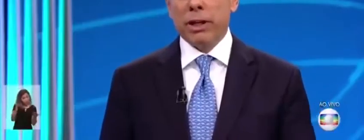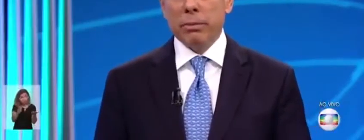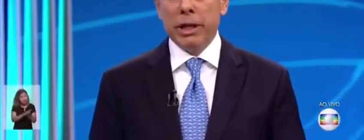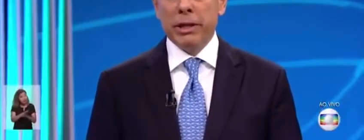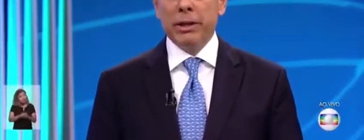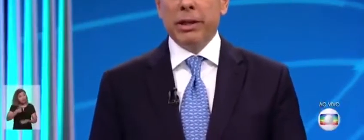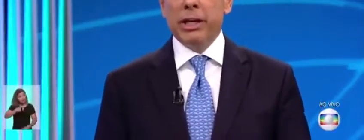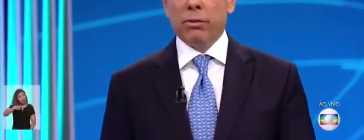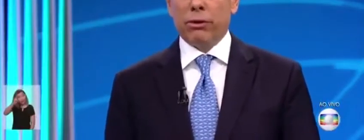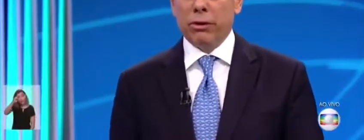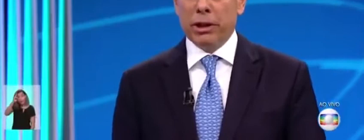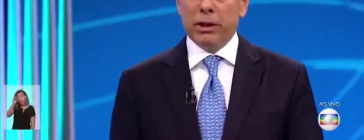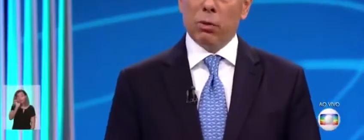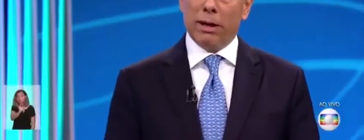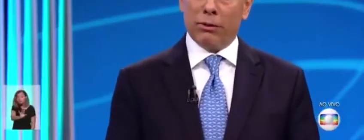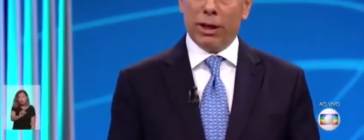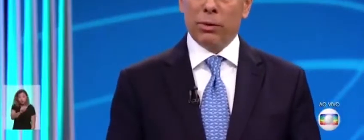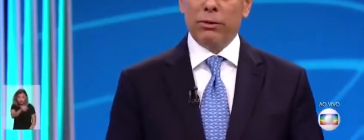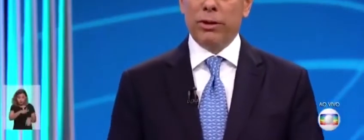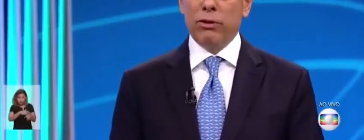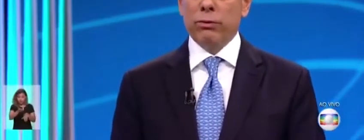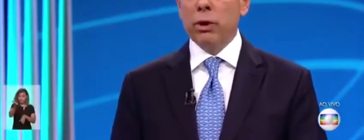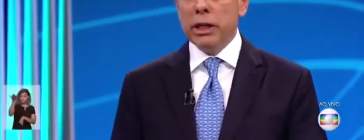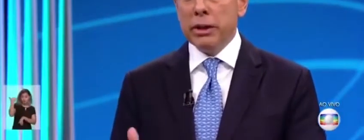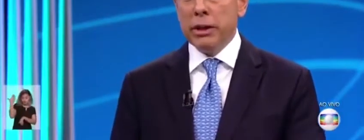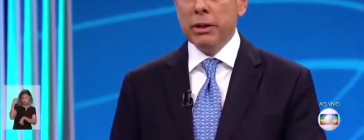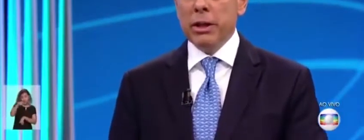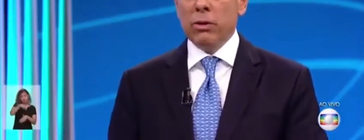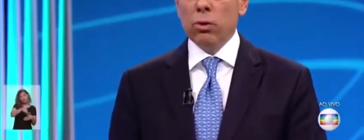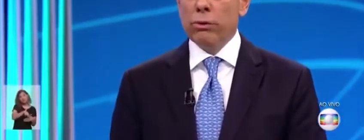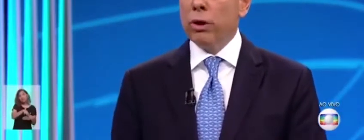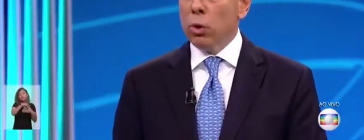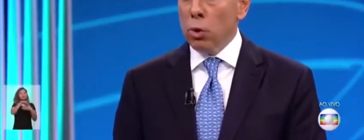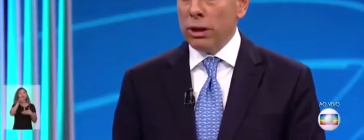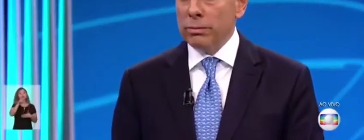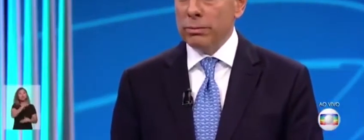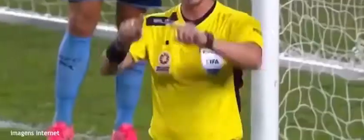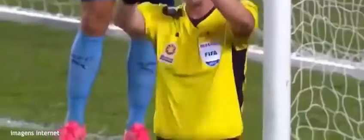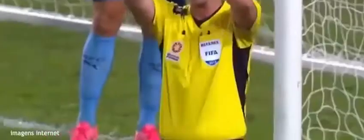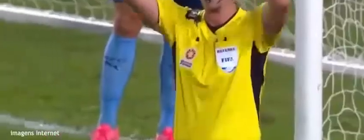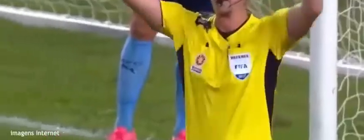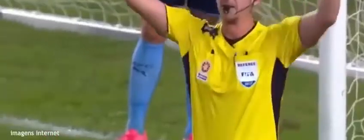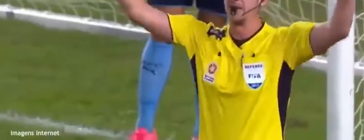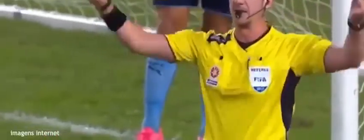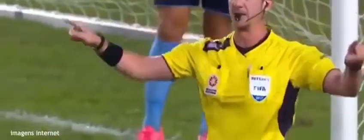Eu apenas lembrei que você, num passado recente, foi líder do governo Lula.